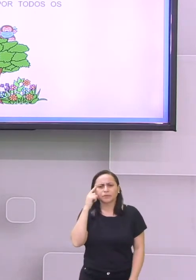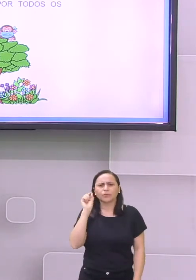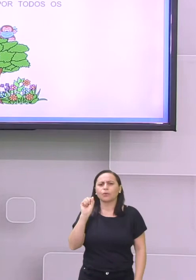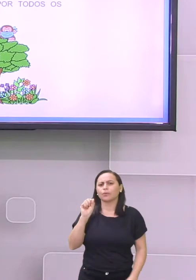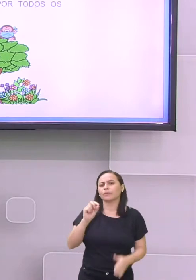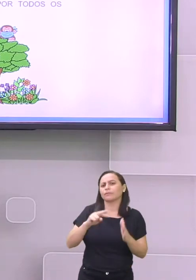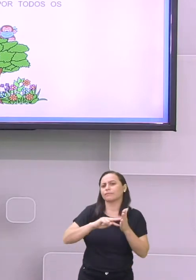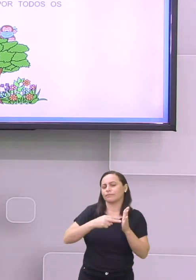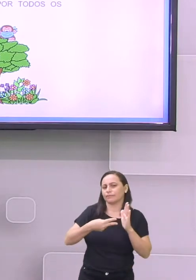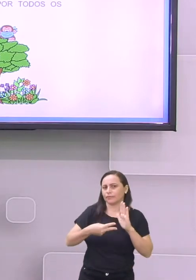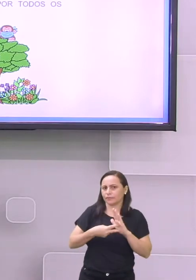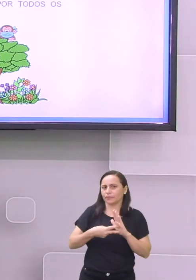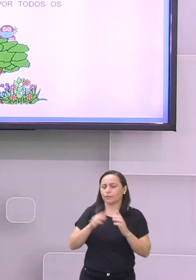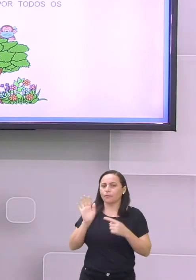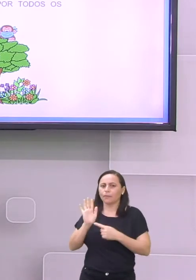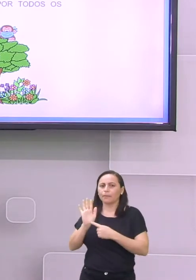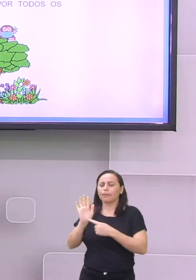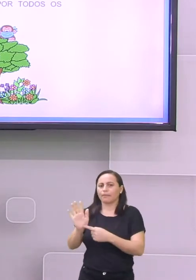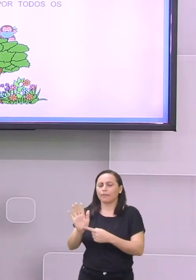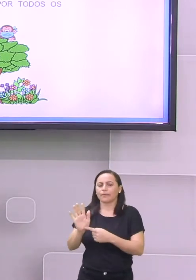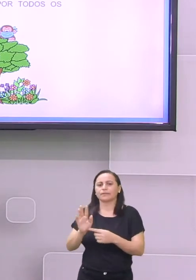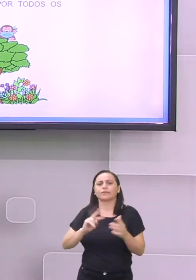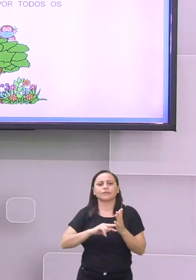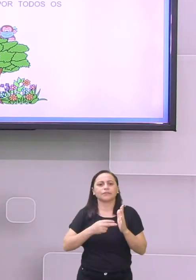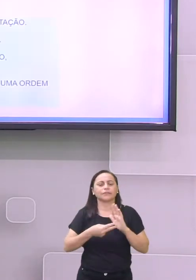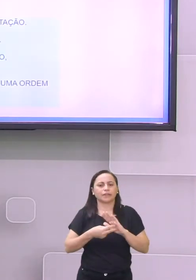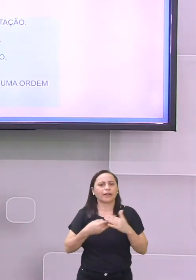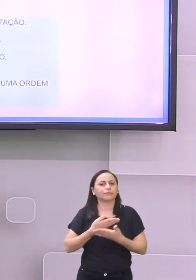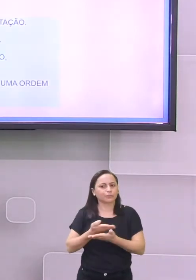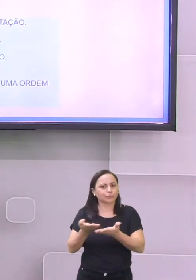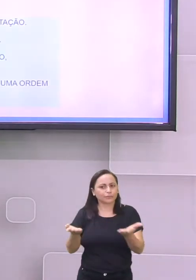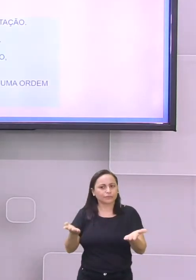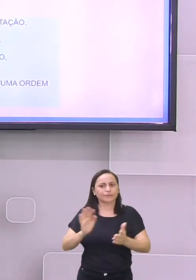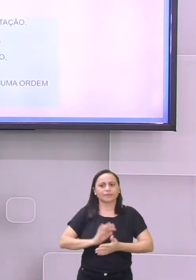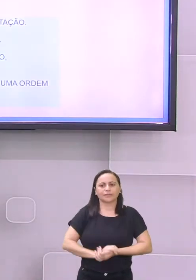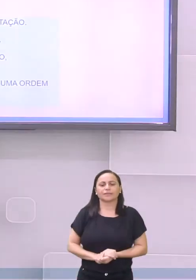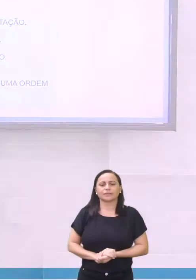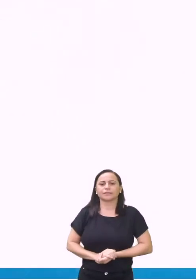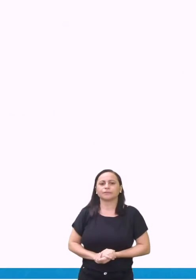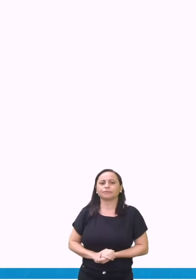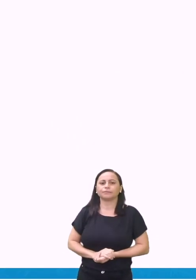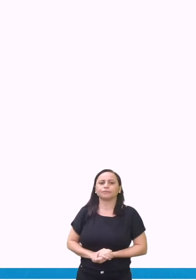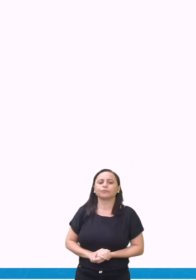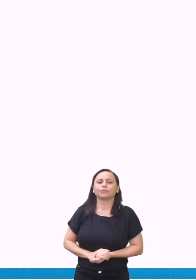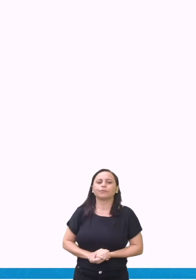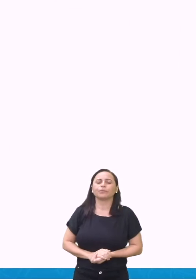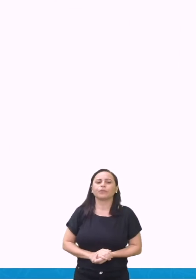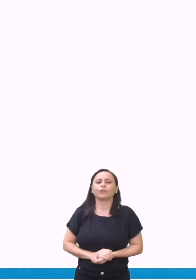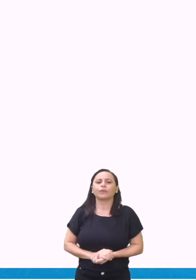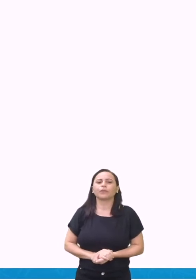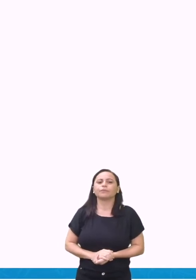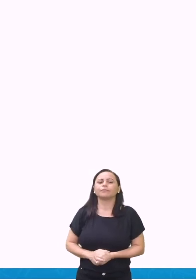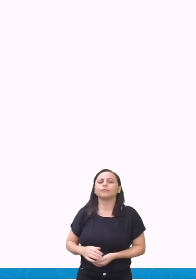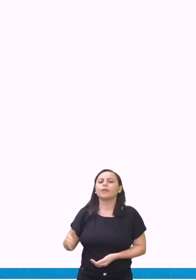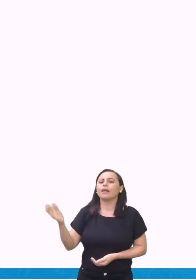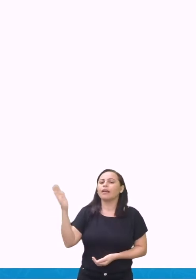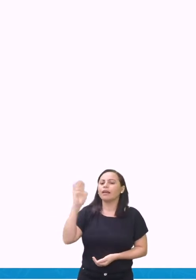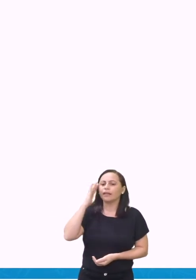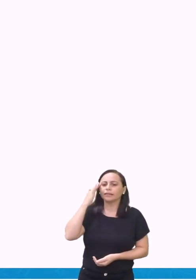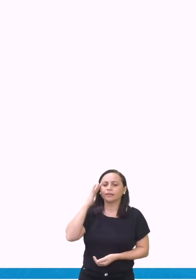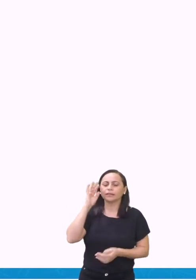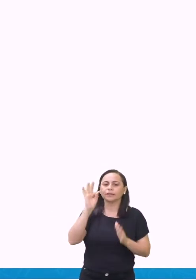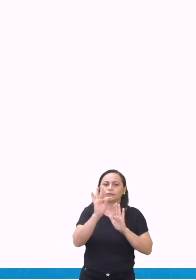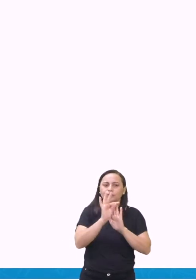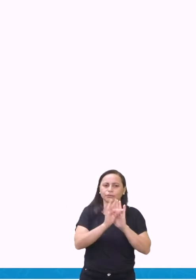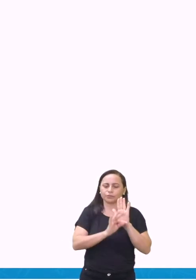falar com vocês o que elas significam no texto. Vamos lá? Trouxe para vocês, então, entendendo o texto,